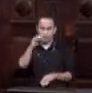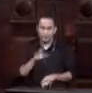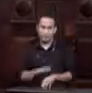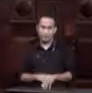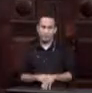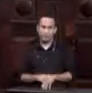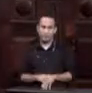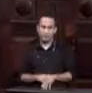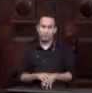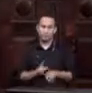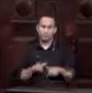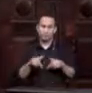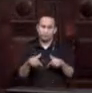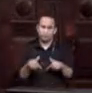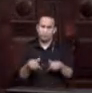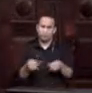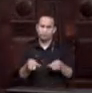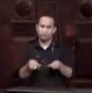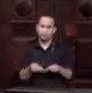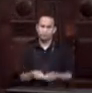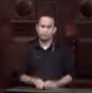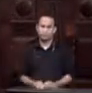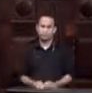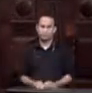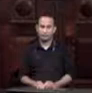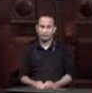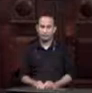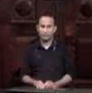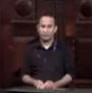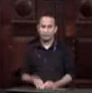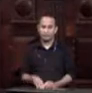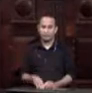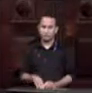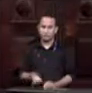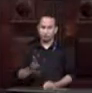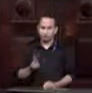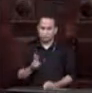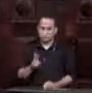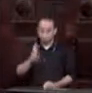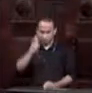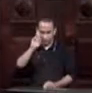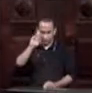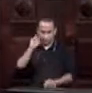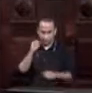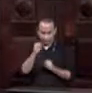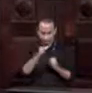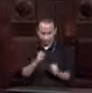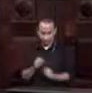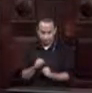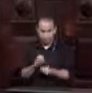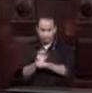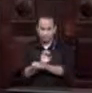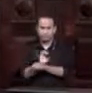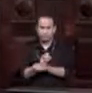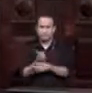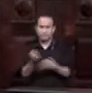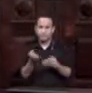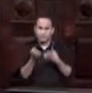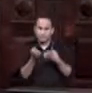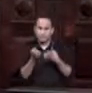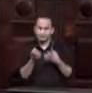o efeito prático dele sobre a gestão dos poderes do Estado e o que seria desejável que esse